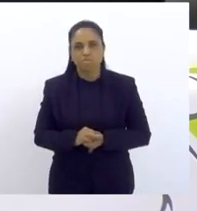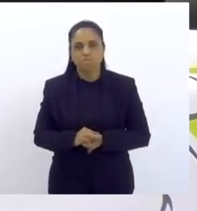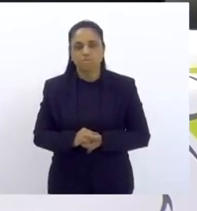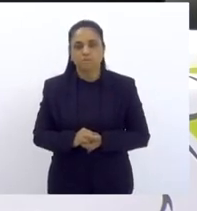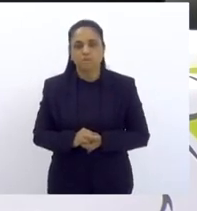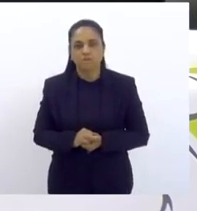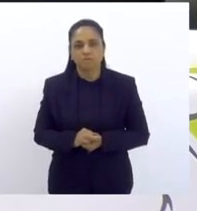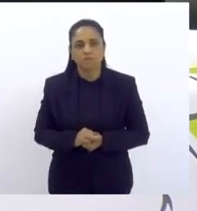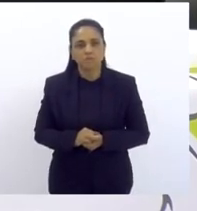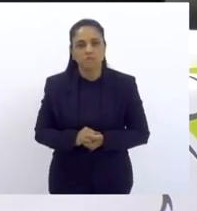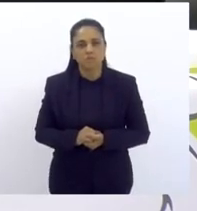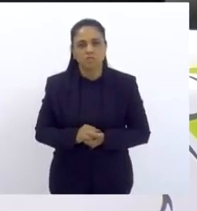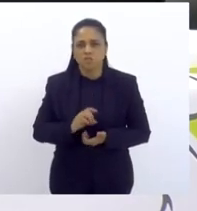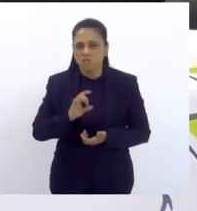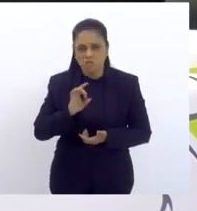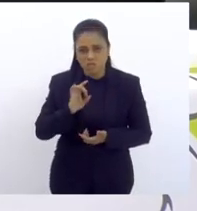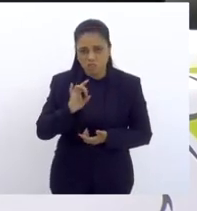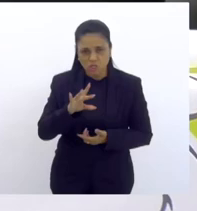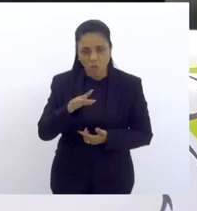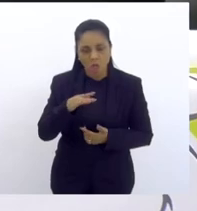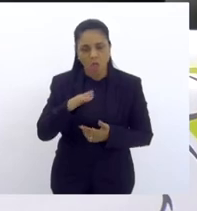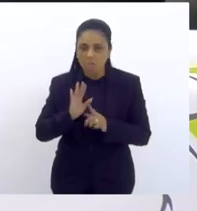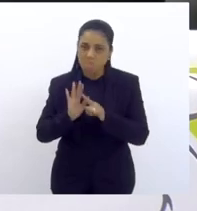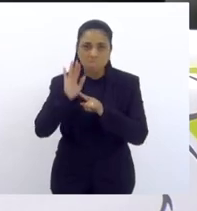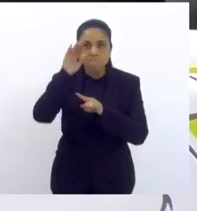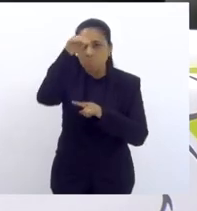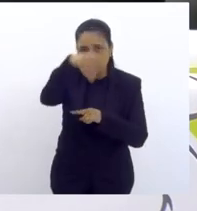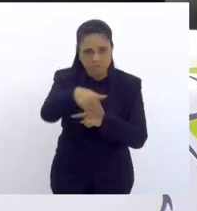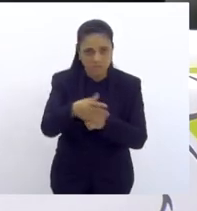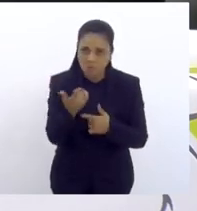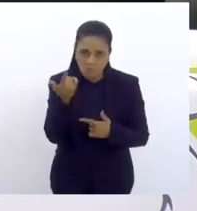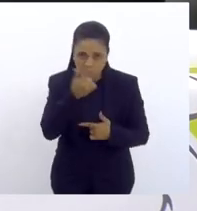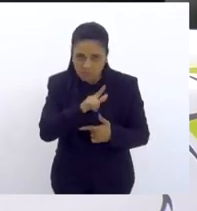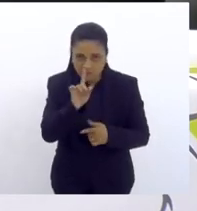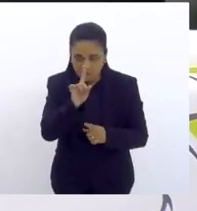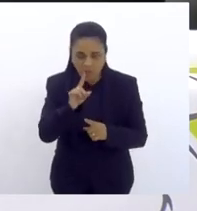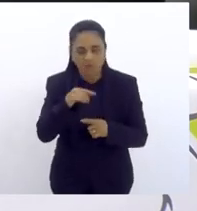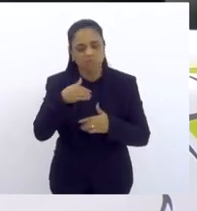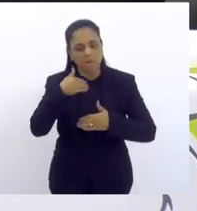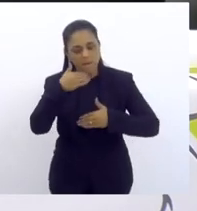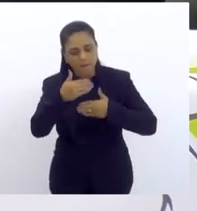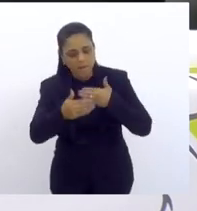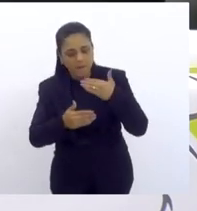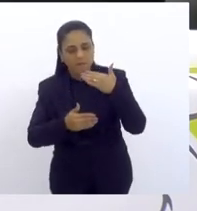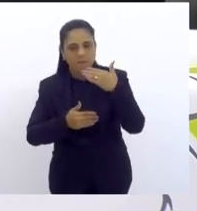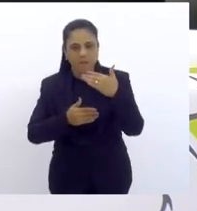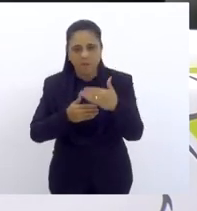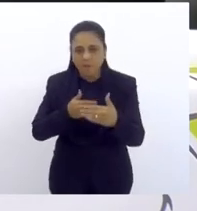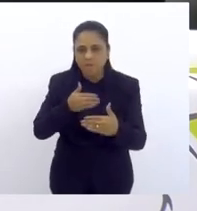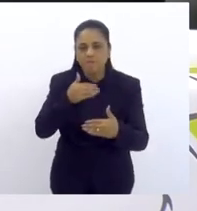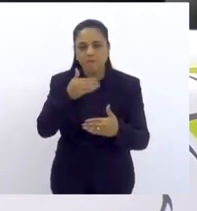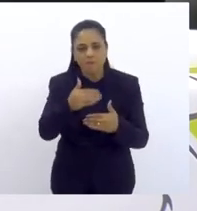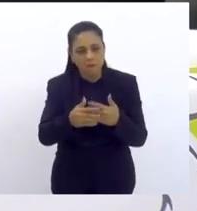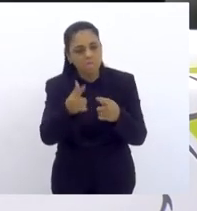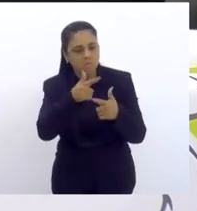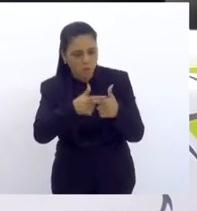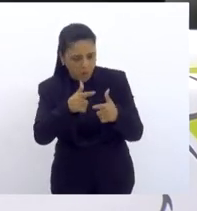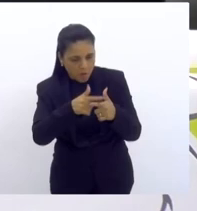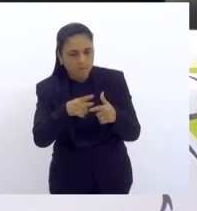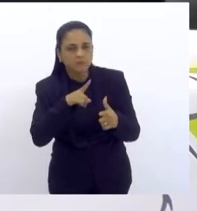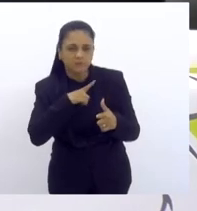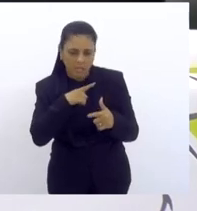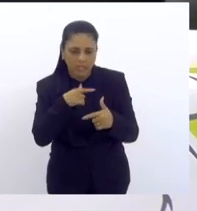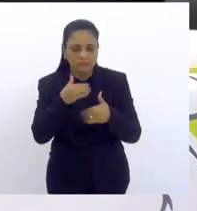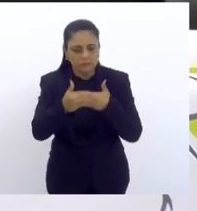ninguém tropeça na montanha costumo dizer isso pessoas tropeço na pedra um buraquinho e são